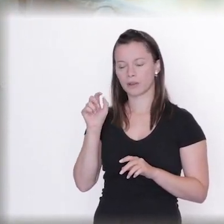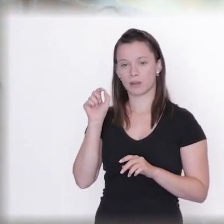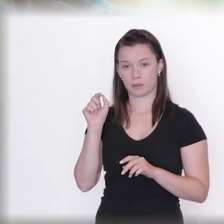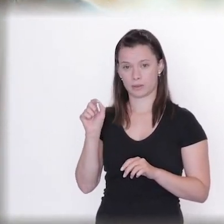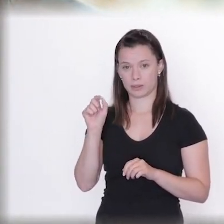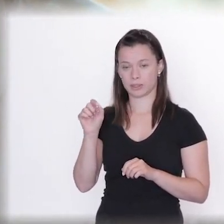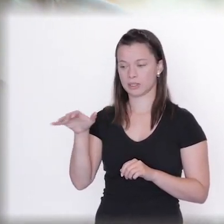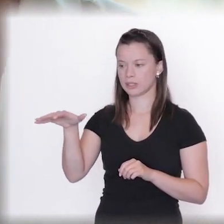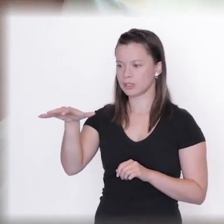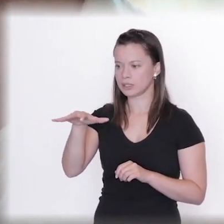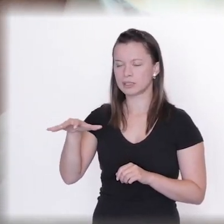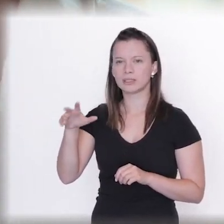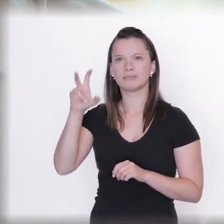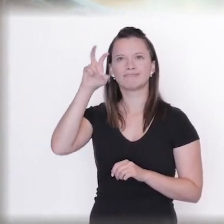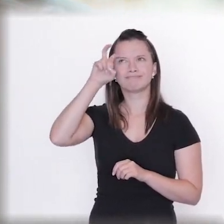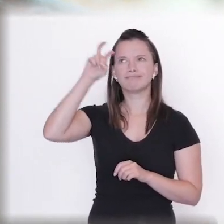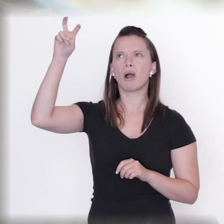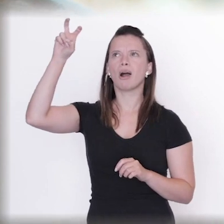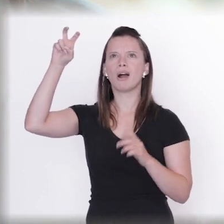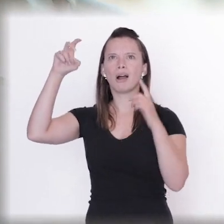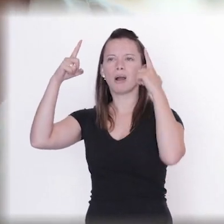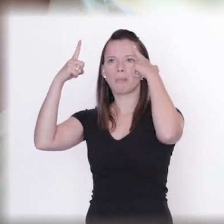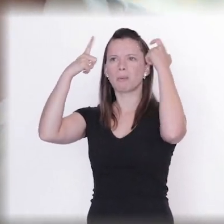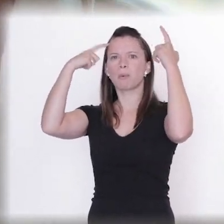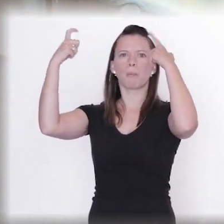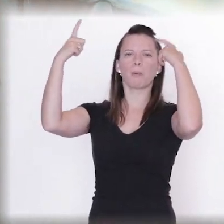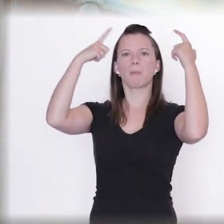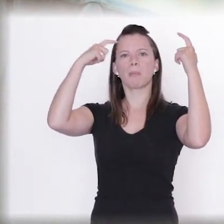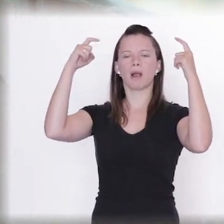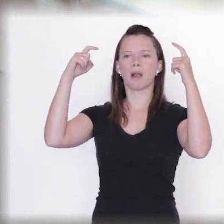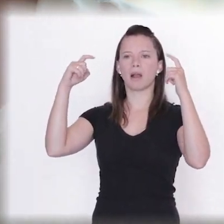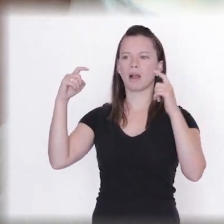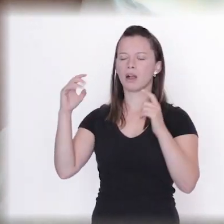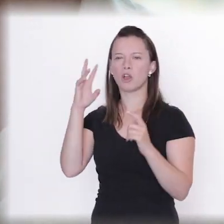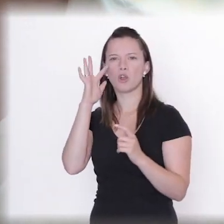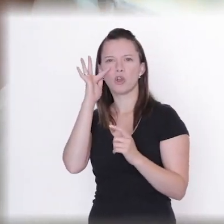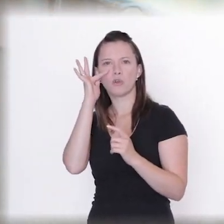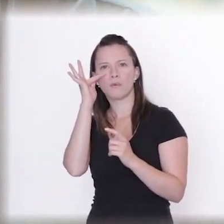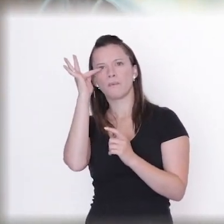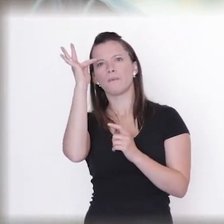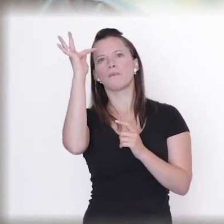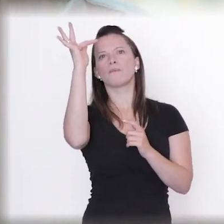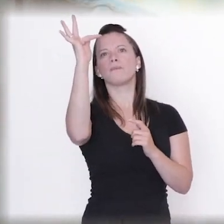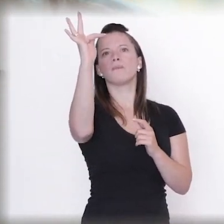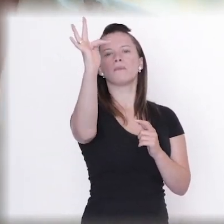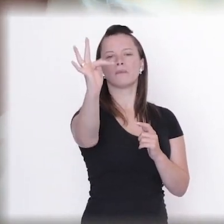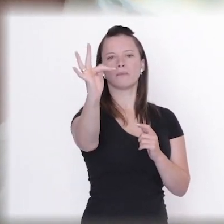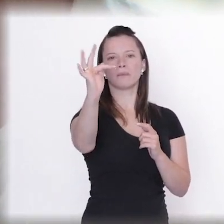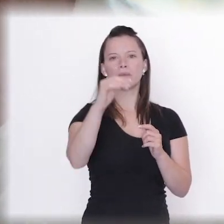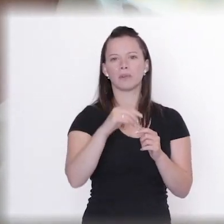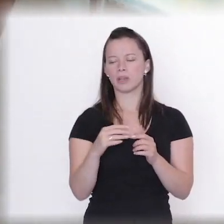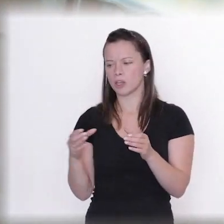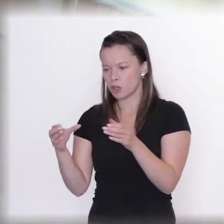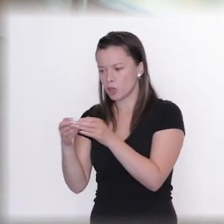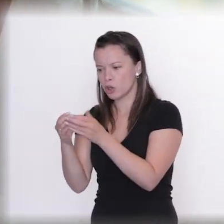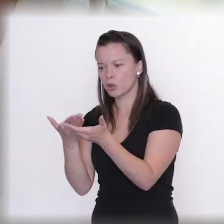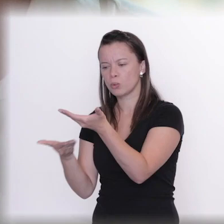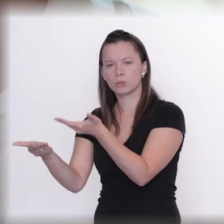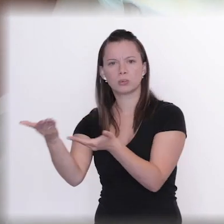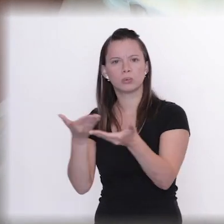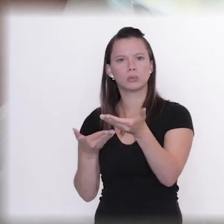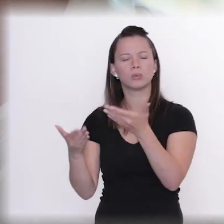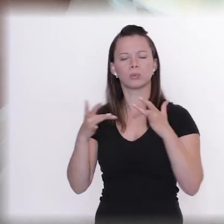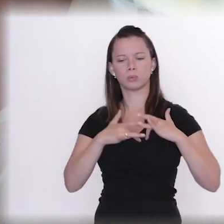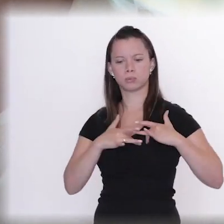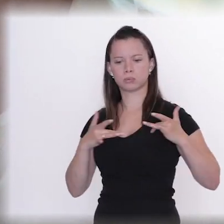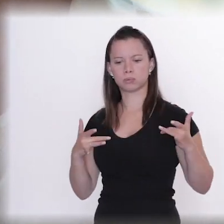pessoas inteligentes, criativas, com leitura de mundo, com capacidade de organização, com senso de coletividade, com solidariedade,